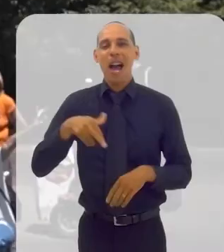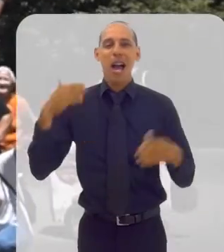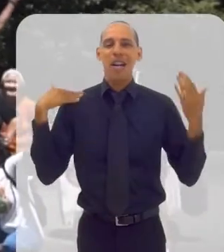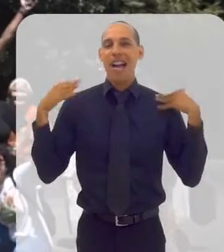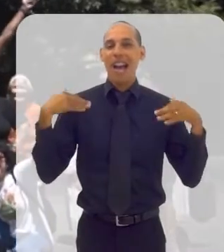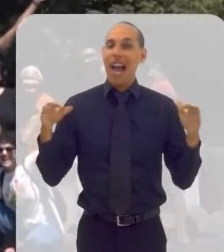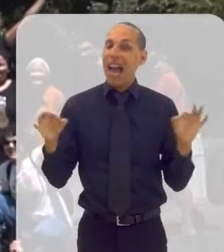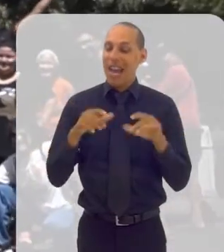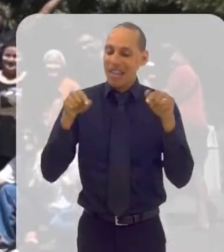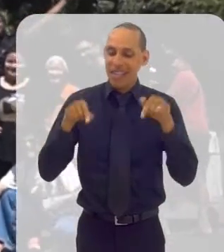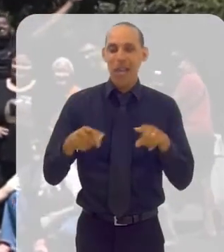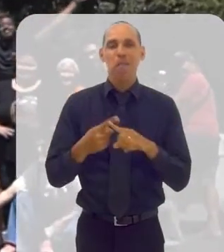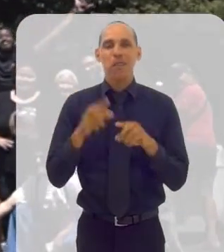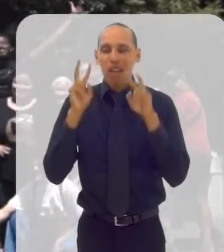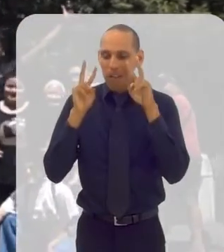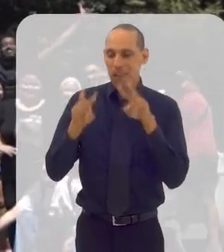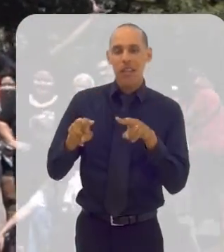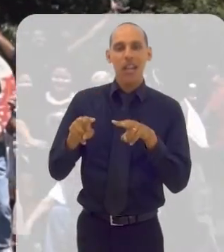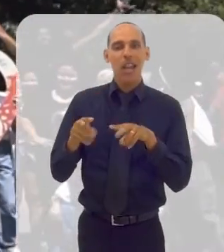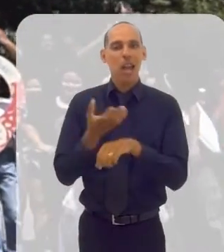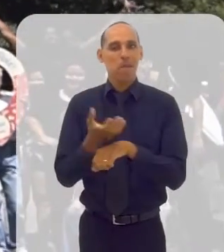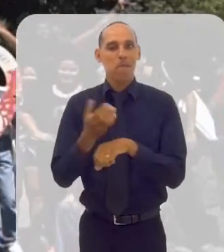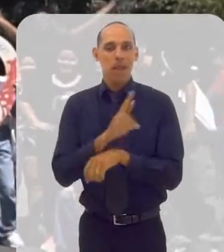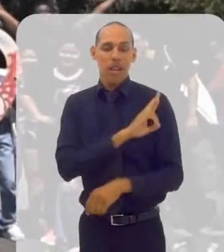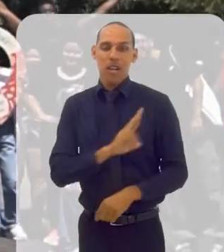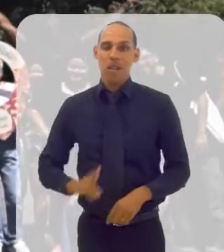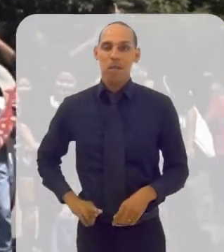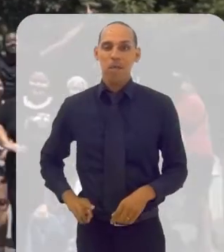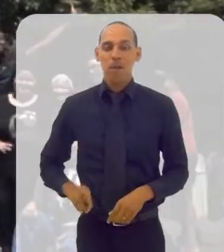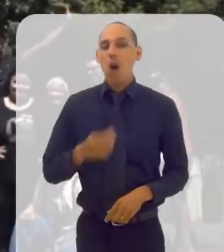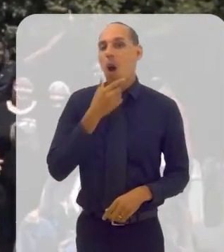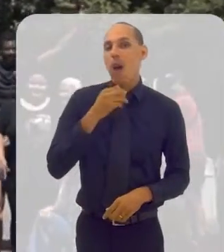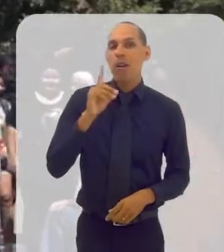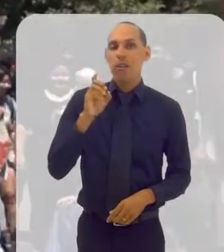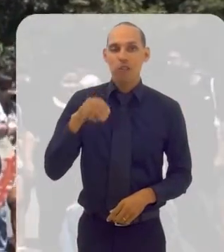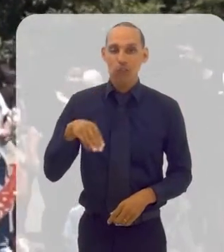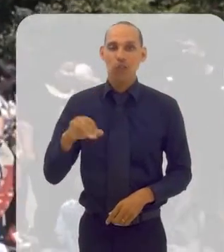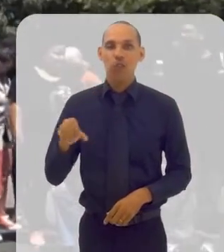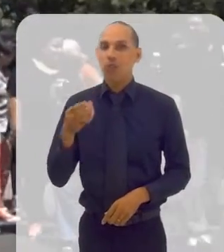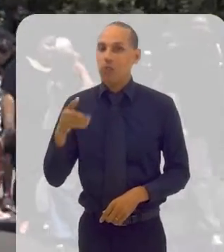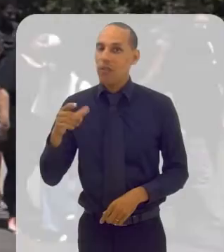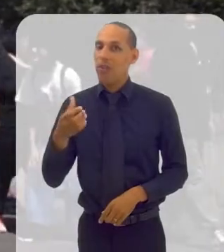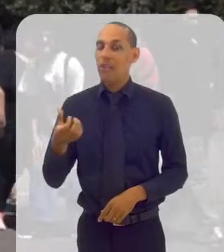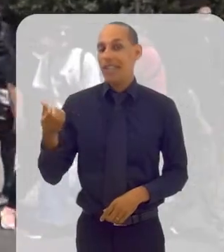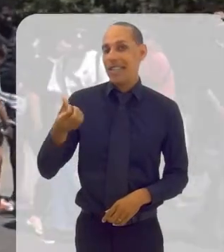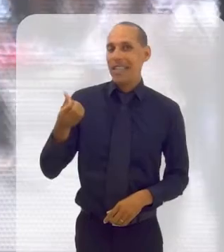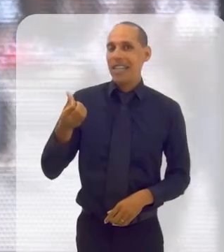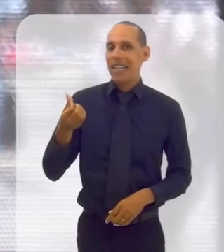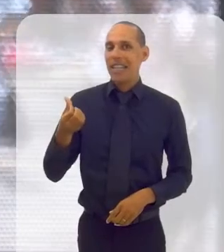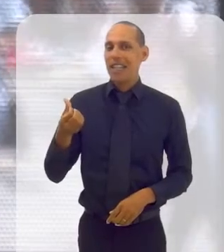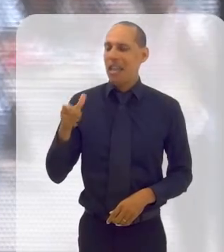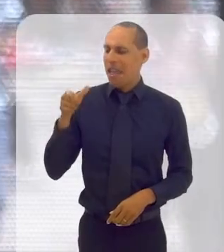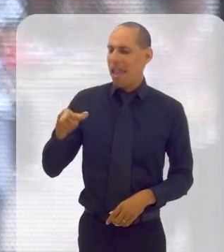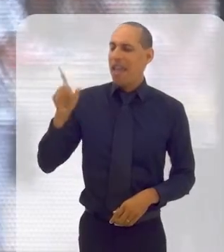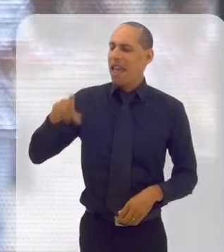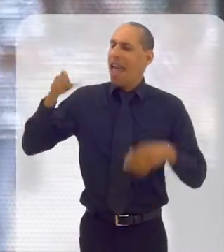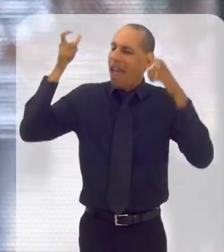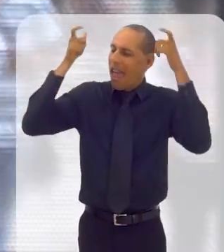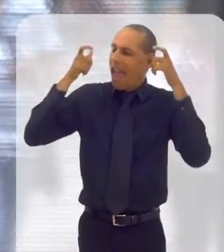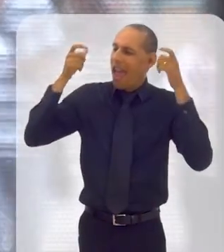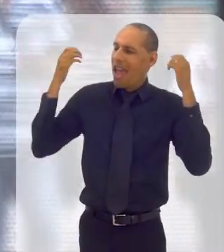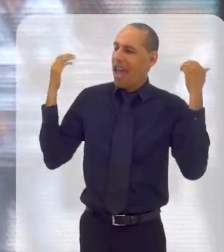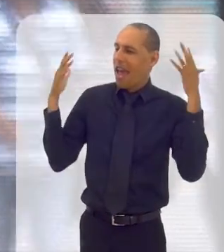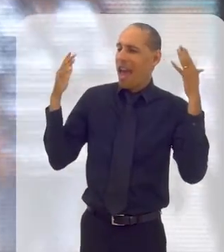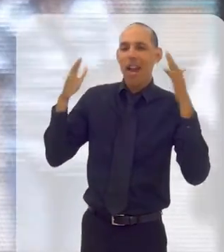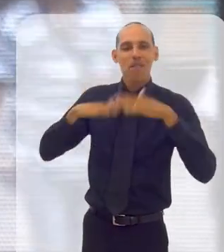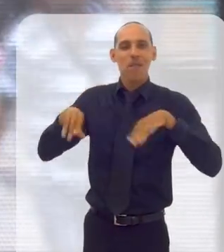rolê. Porque olhar para a Praça da República e entender que, num momento, Dom João VI, ele é o cara que vai ser aclamado aqui